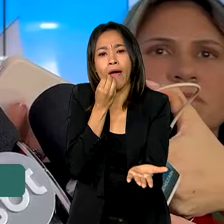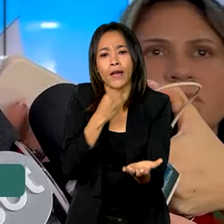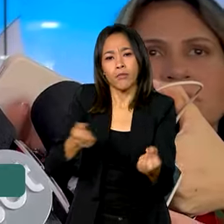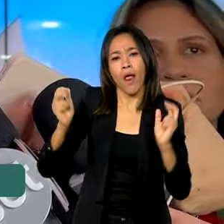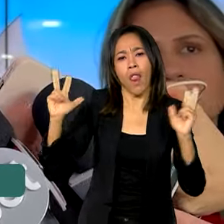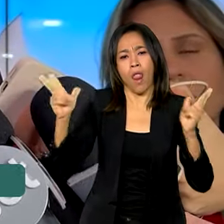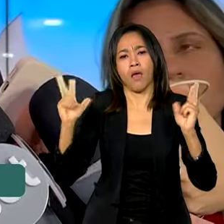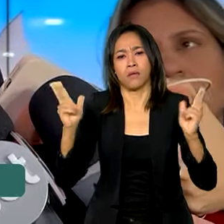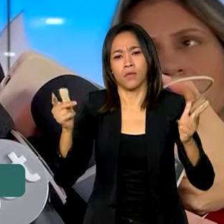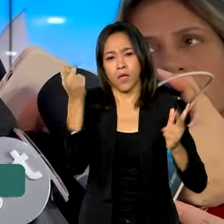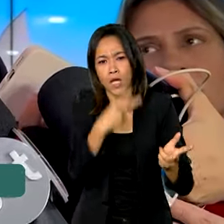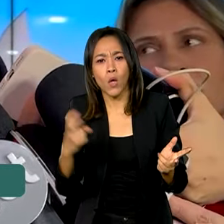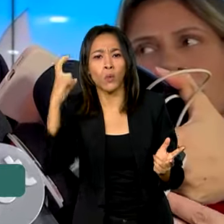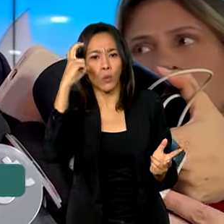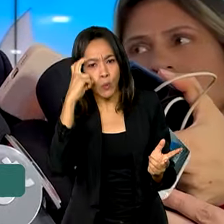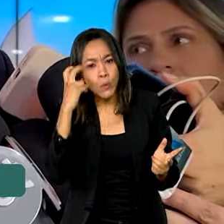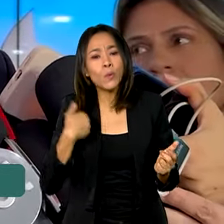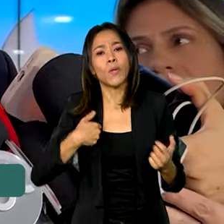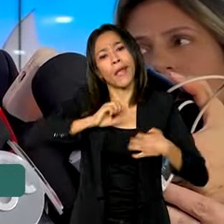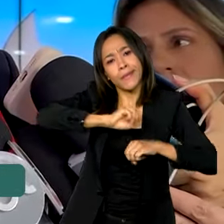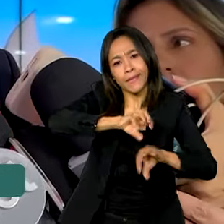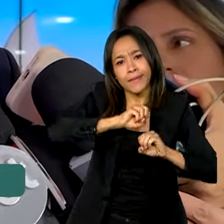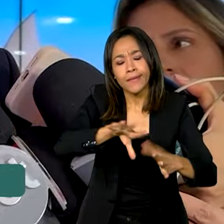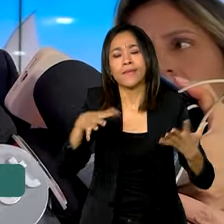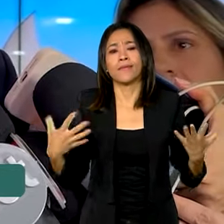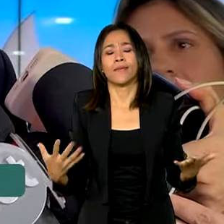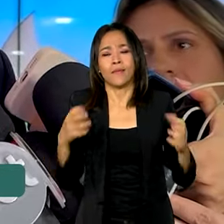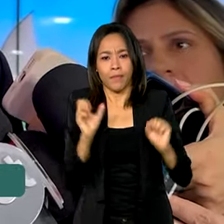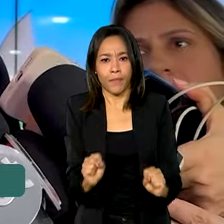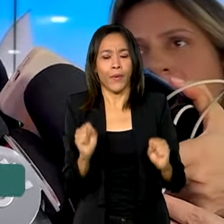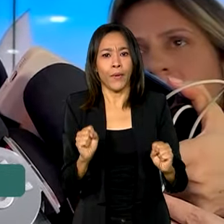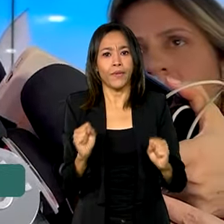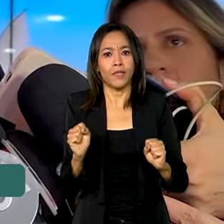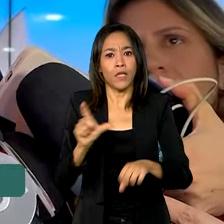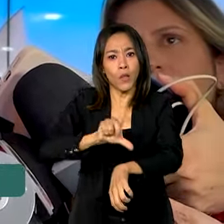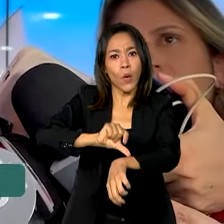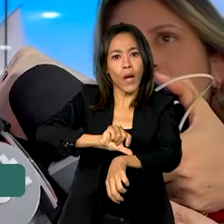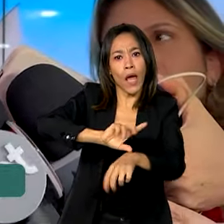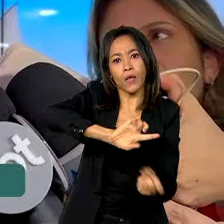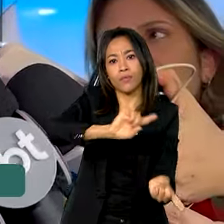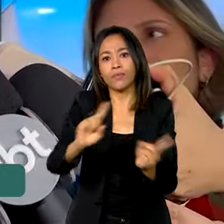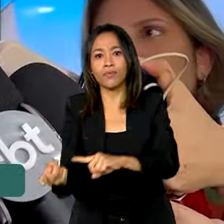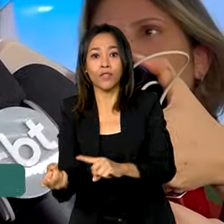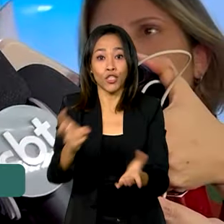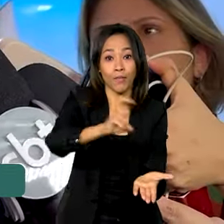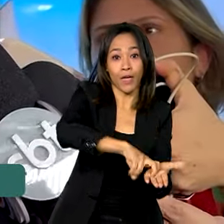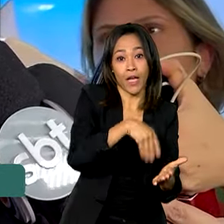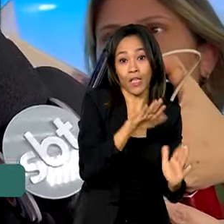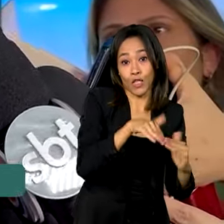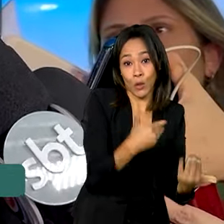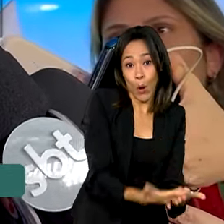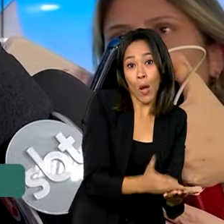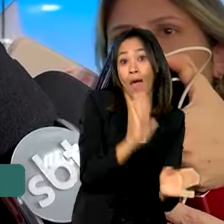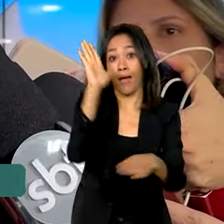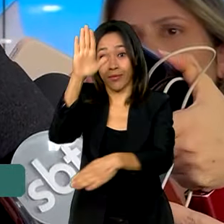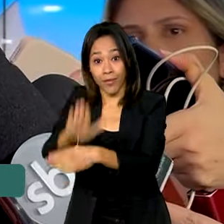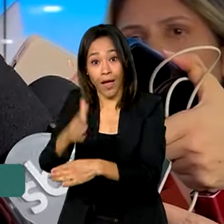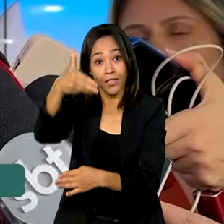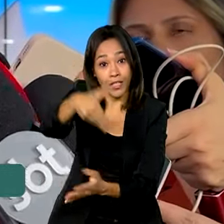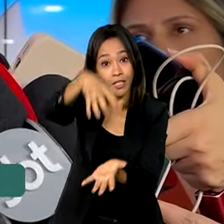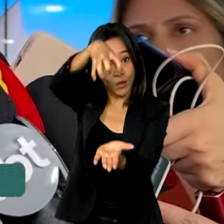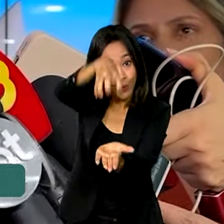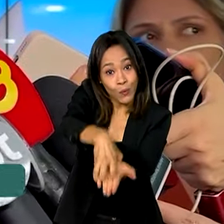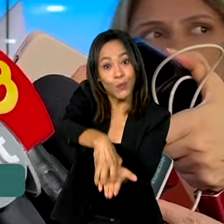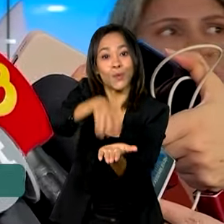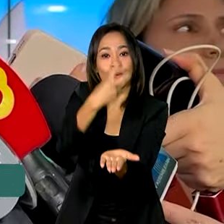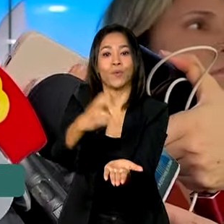lazer atividades educacionais pode servir como contr contraturno pra escola integral combinando também com a expansão